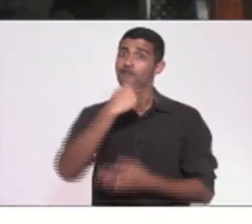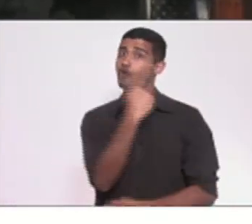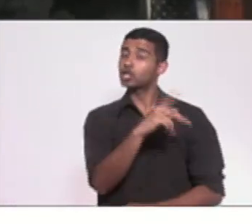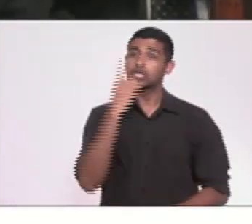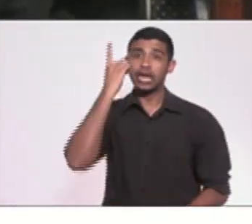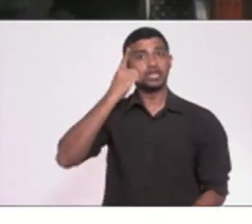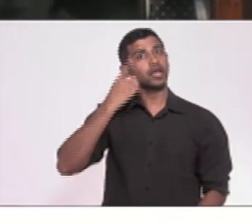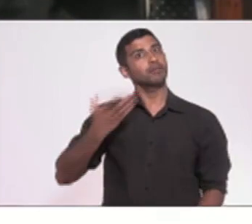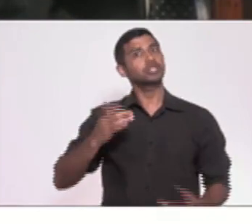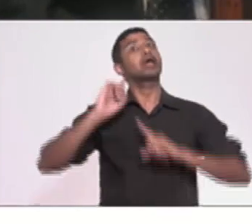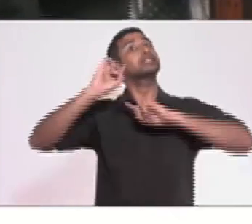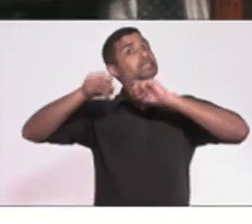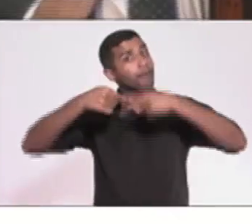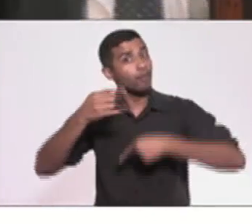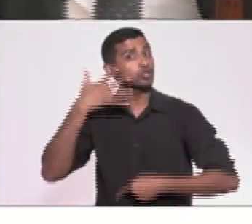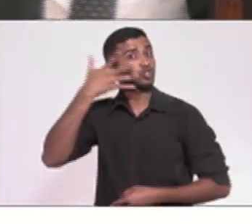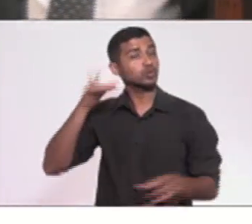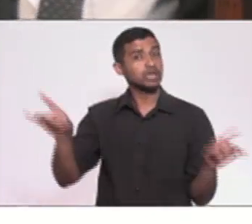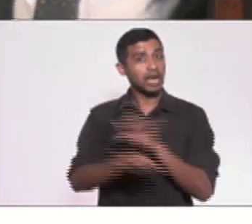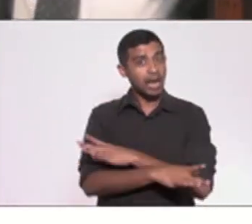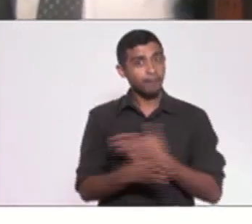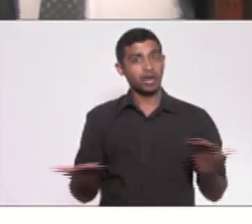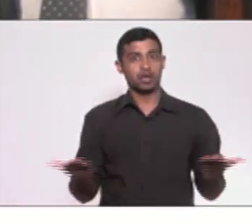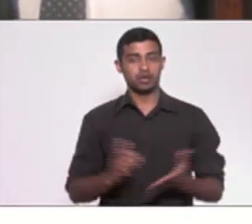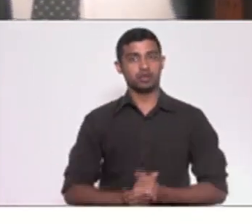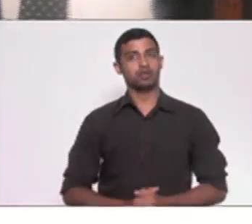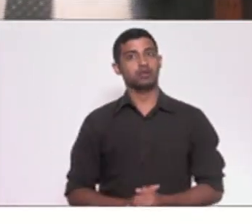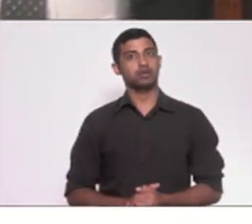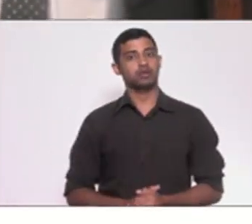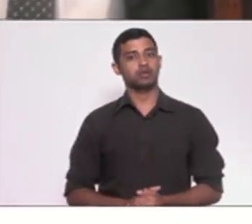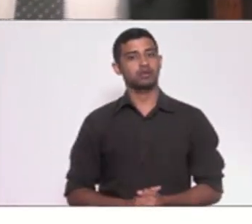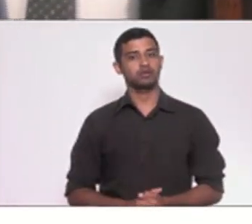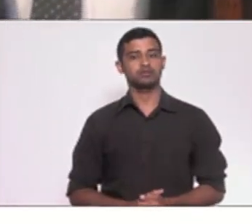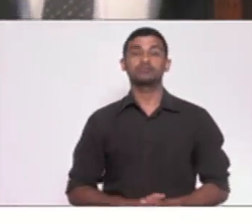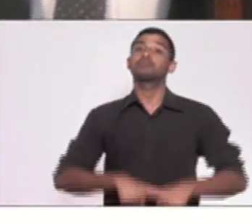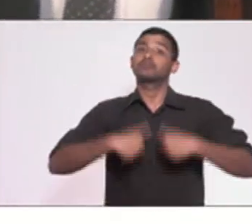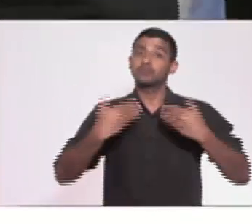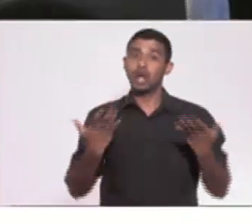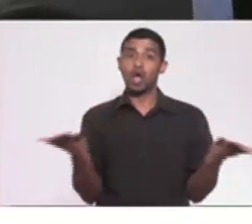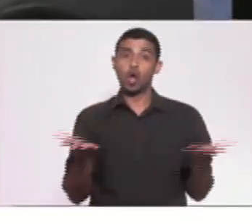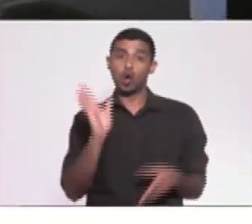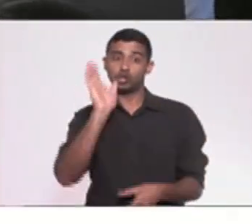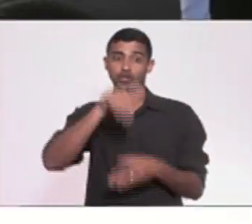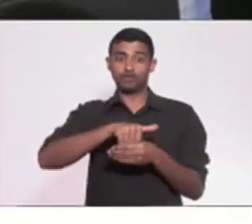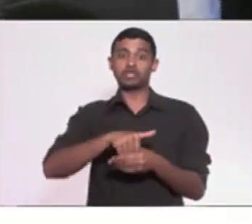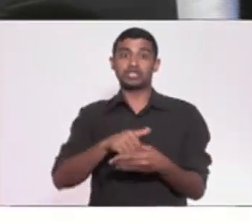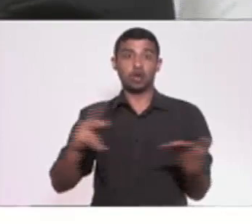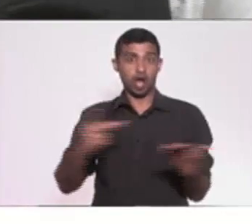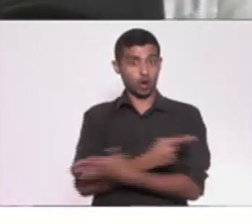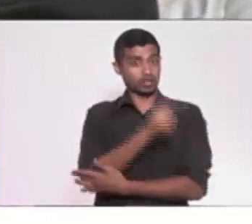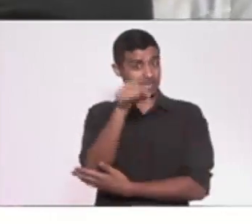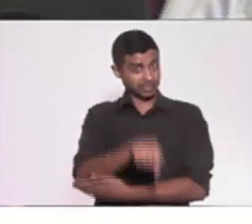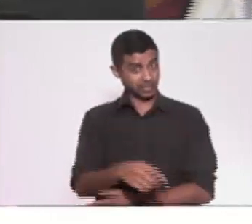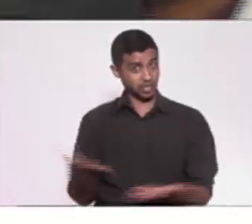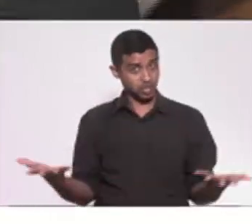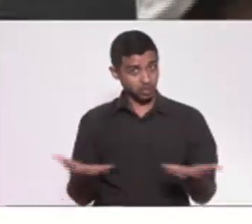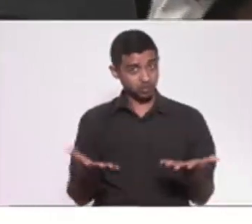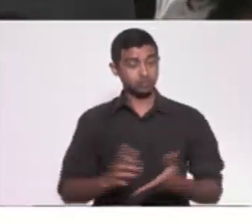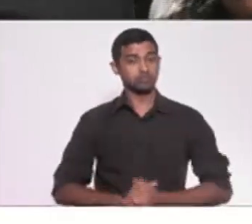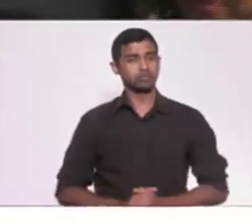parlamentares após a fala. Deputado Flávio Serafim. Então, essa votação está acontecendo hoje.